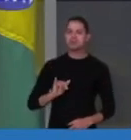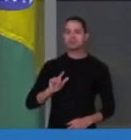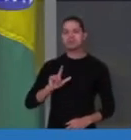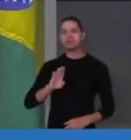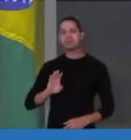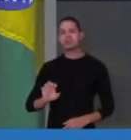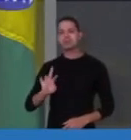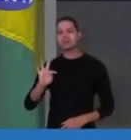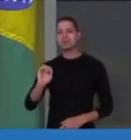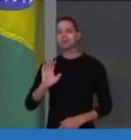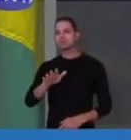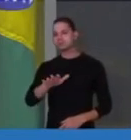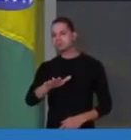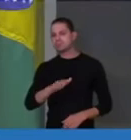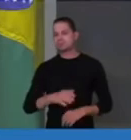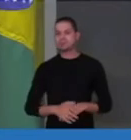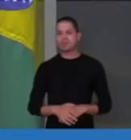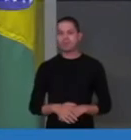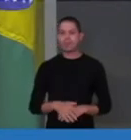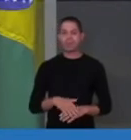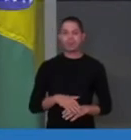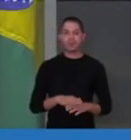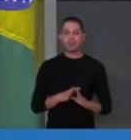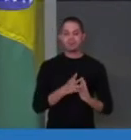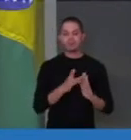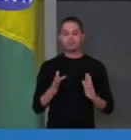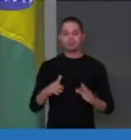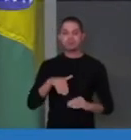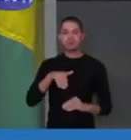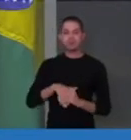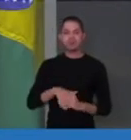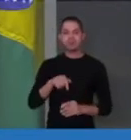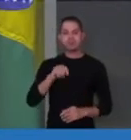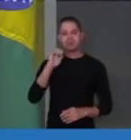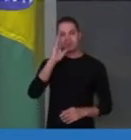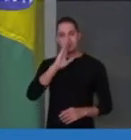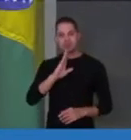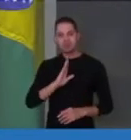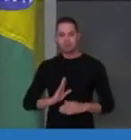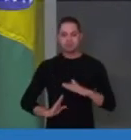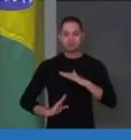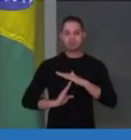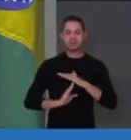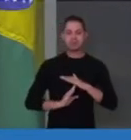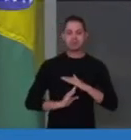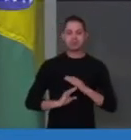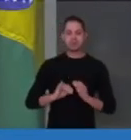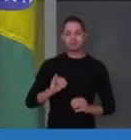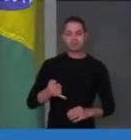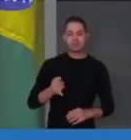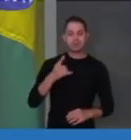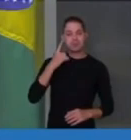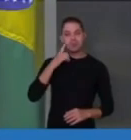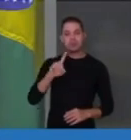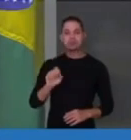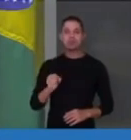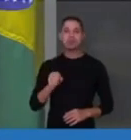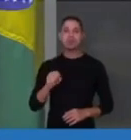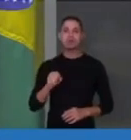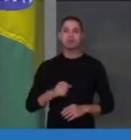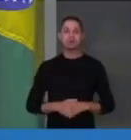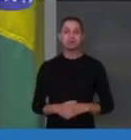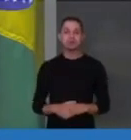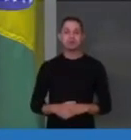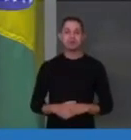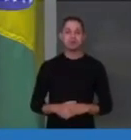que ocorreu no processo eleitoral brasileiro é o que culminou com esse 8 de janeiro. E o que